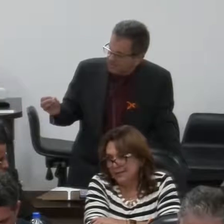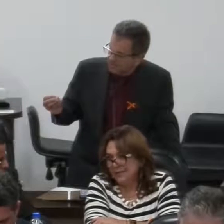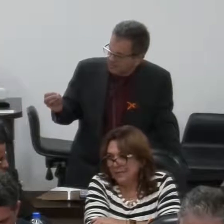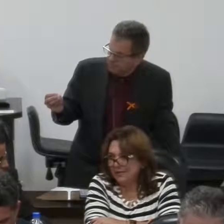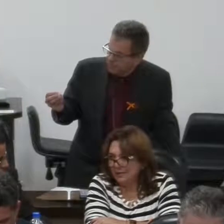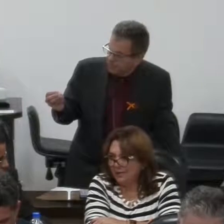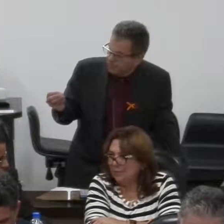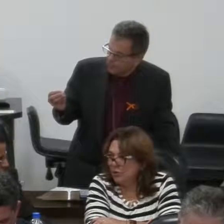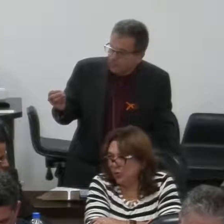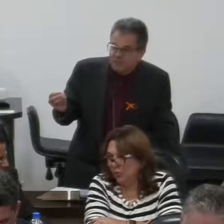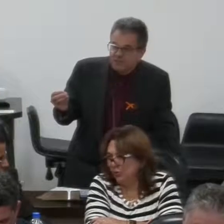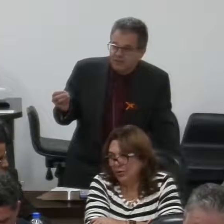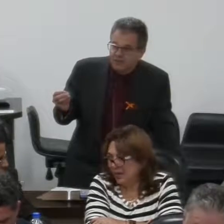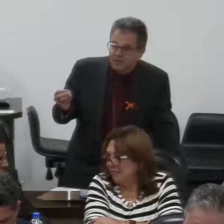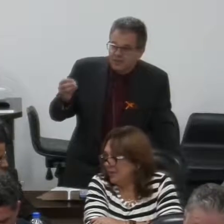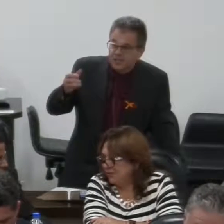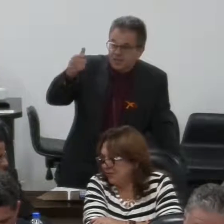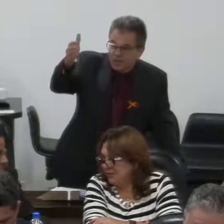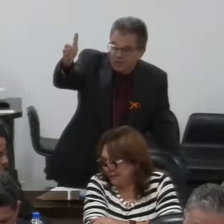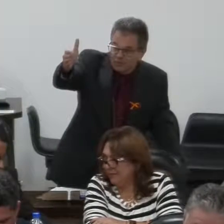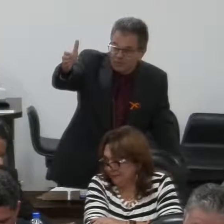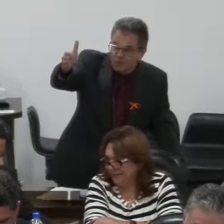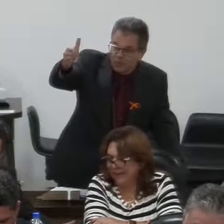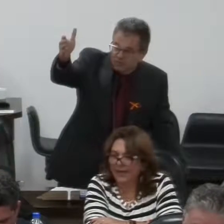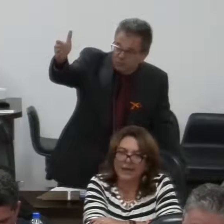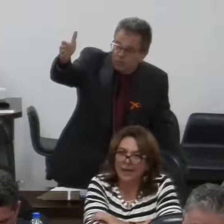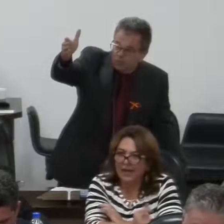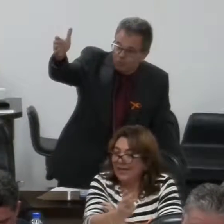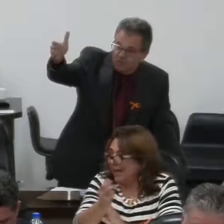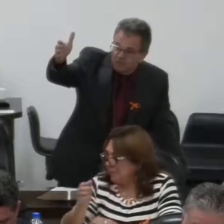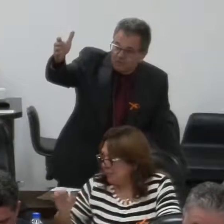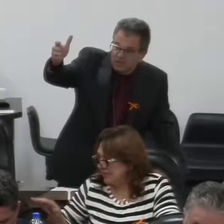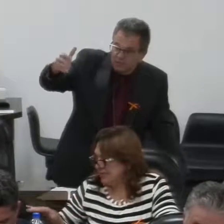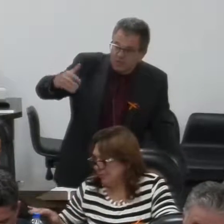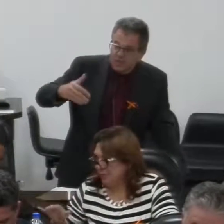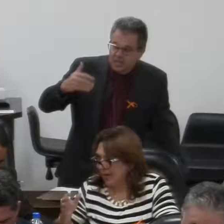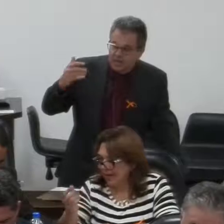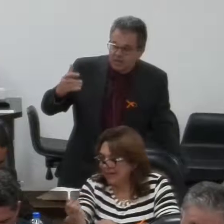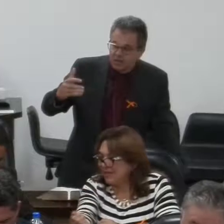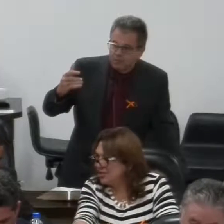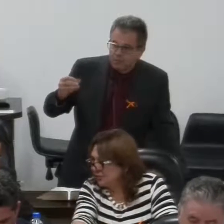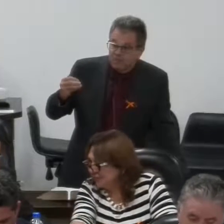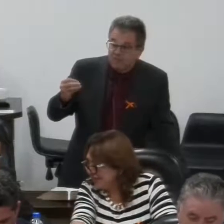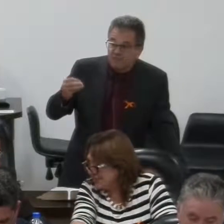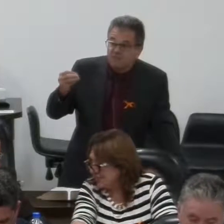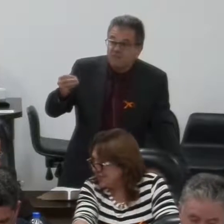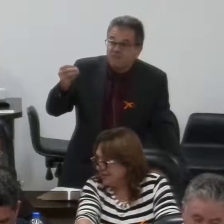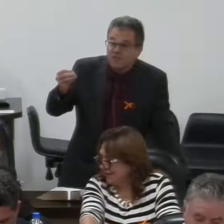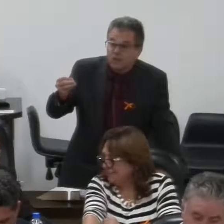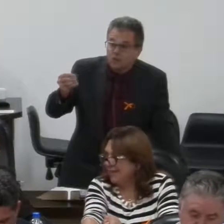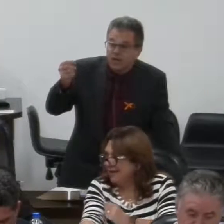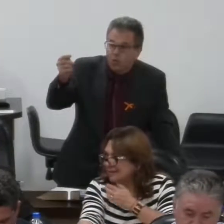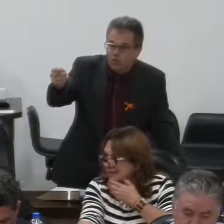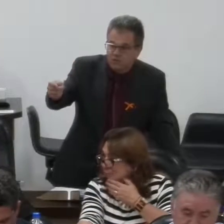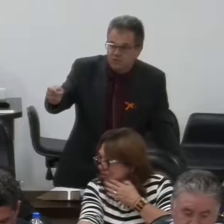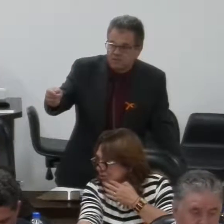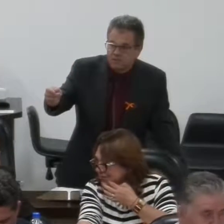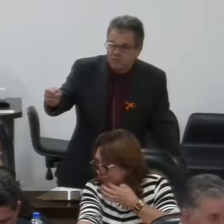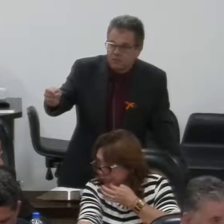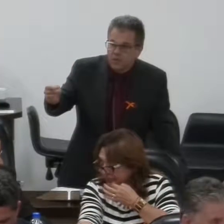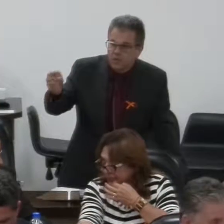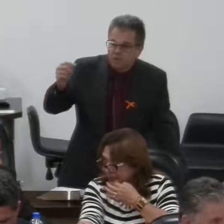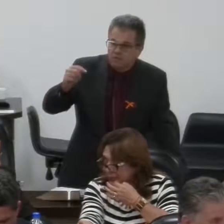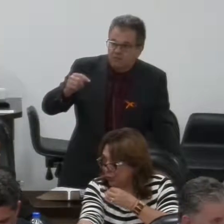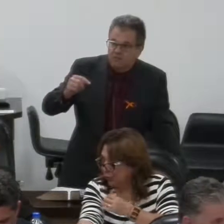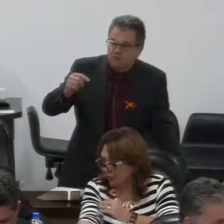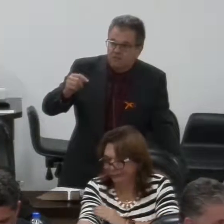demência, vereadora Constância, e deixando essas doenças, como o senhor bem está dizendo, porque está se investindo na